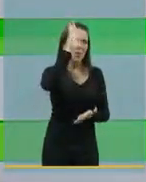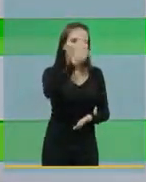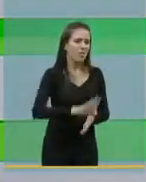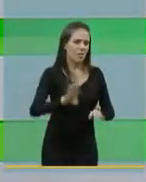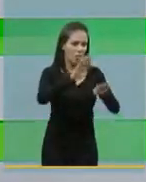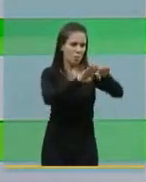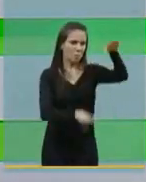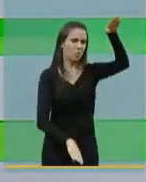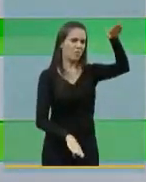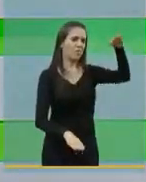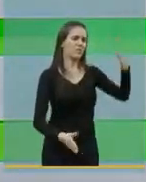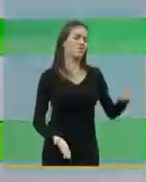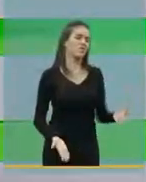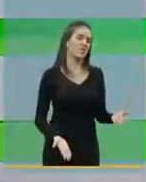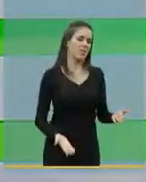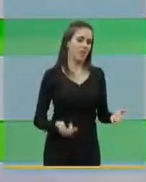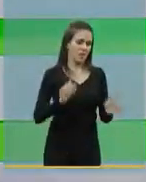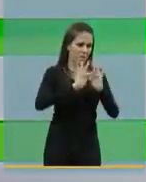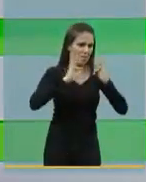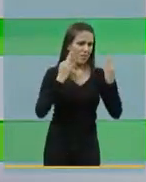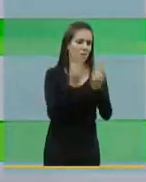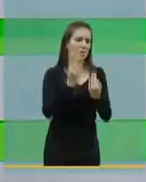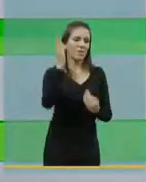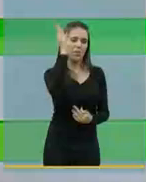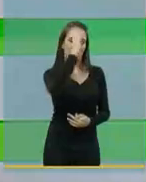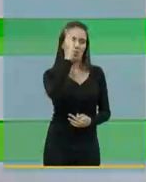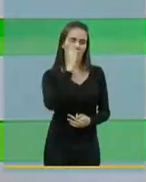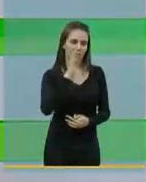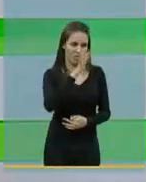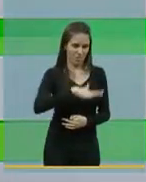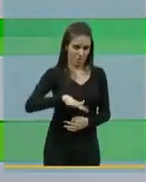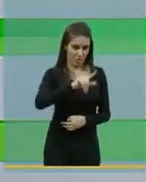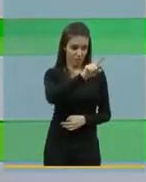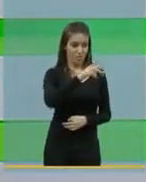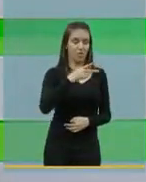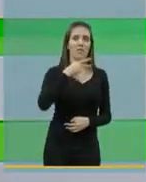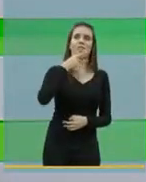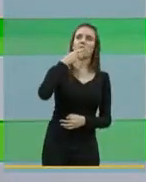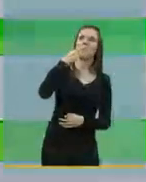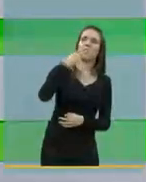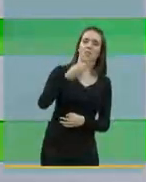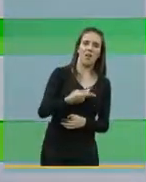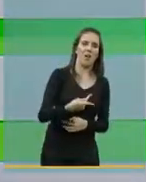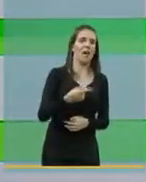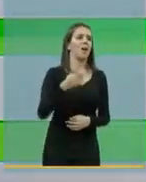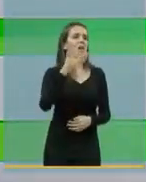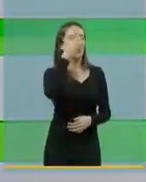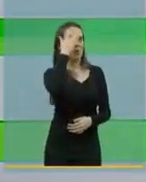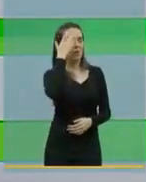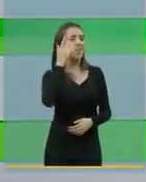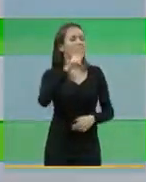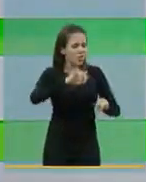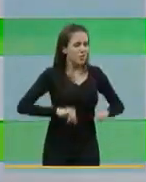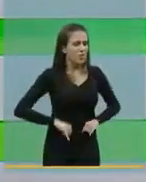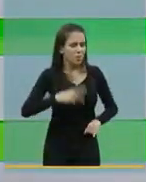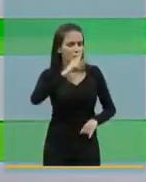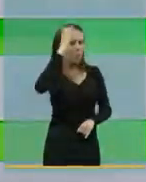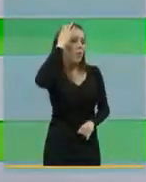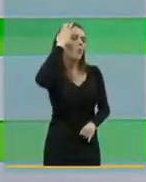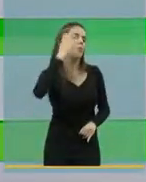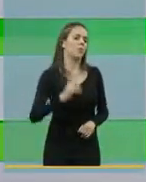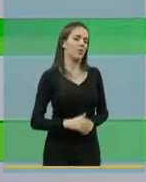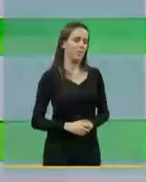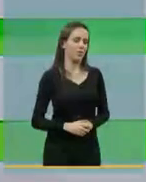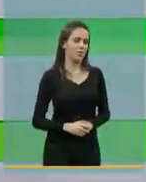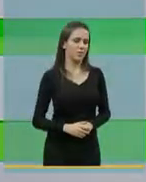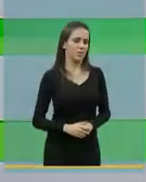sociais a família brasileira sobre qual você em gaga é vítima dessas desigualdades sociais